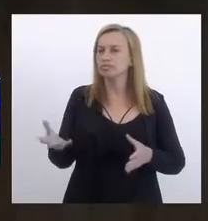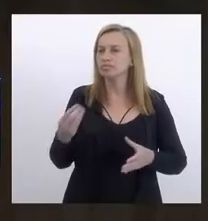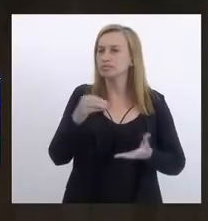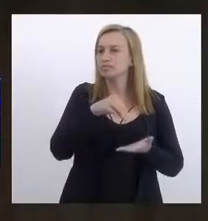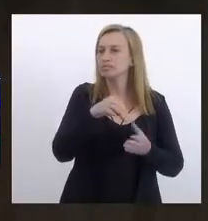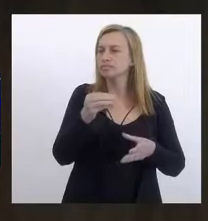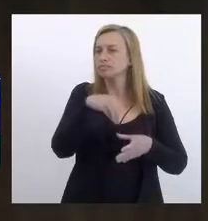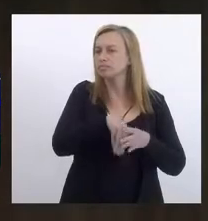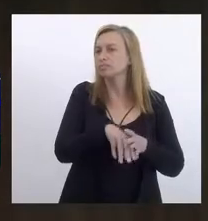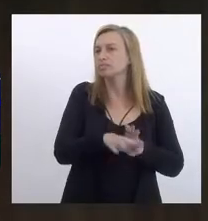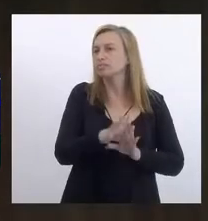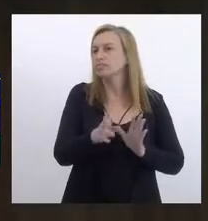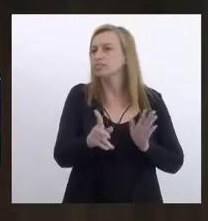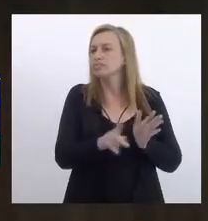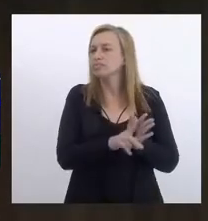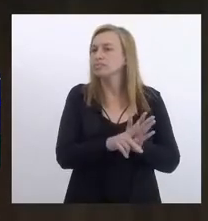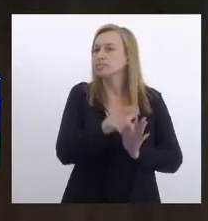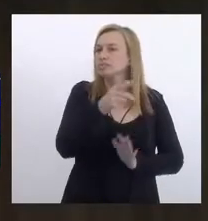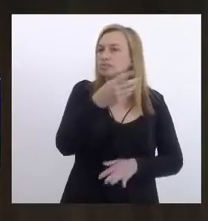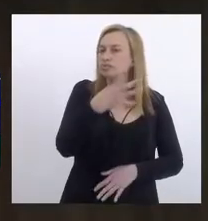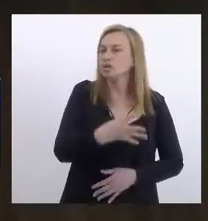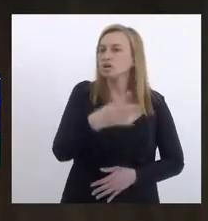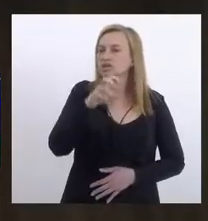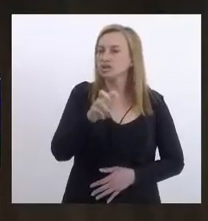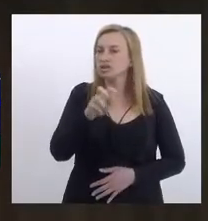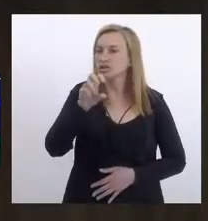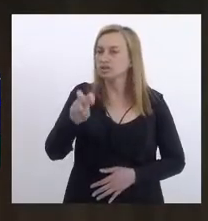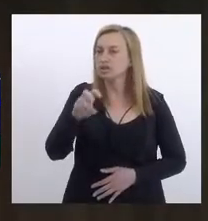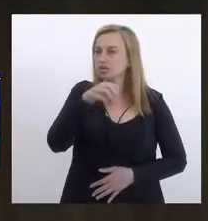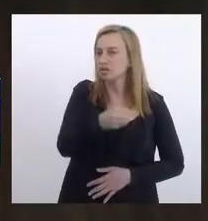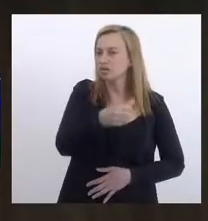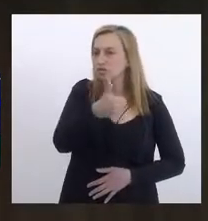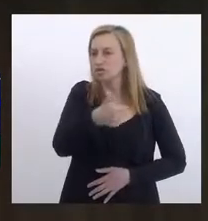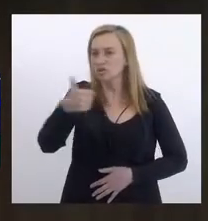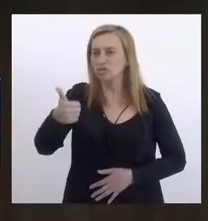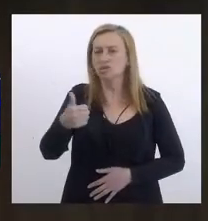projetos, o 4559-2021 e o 468-2020